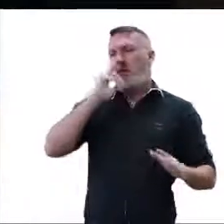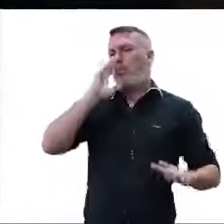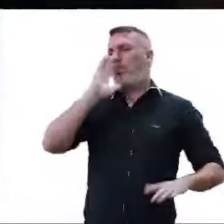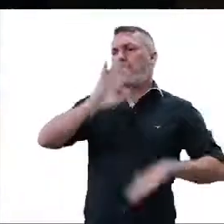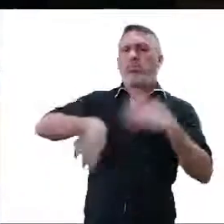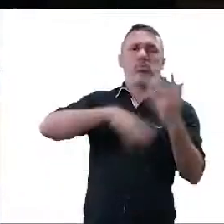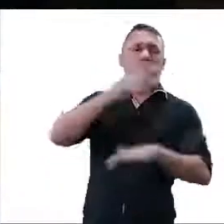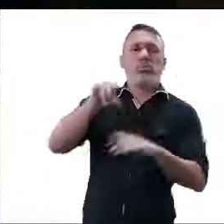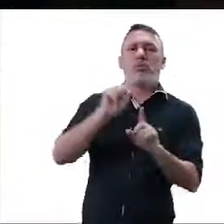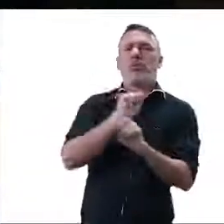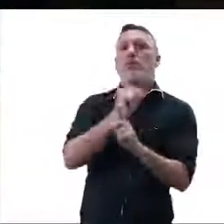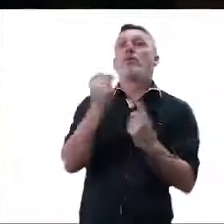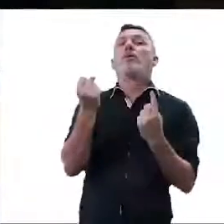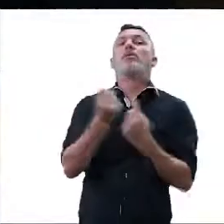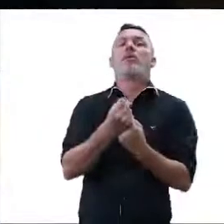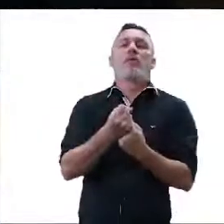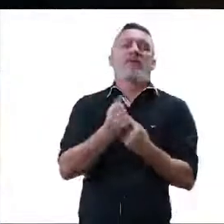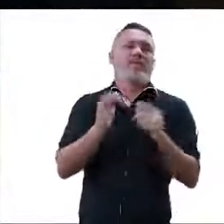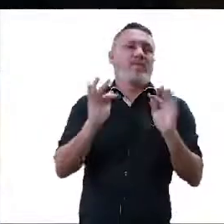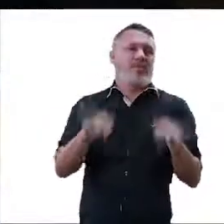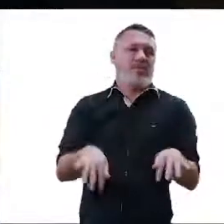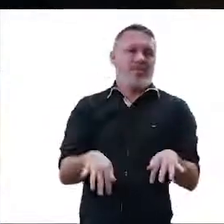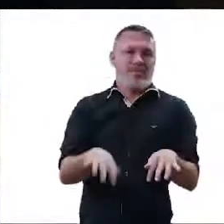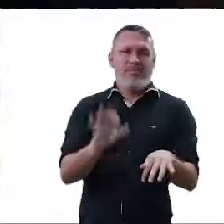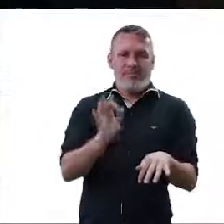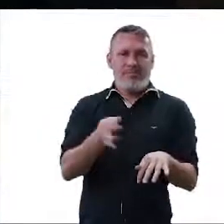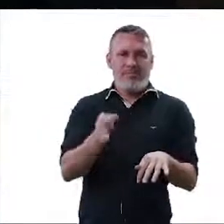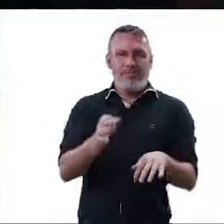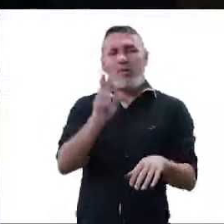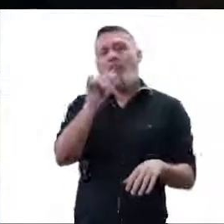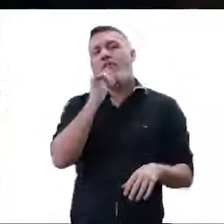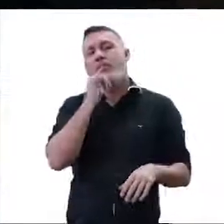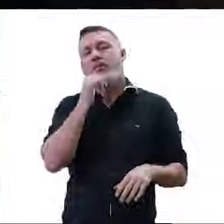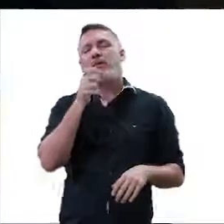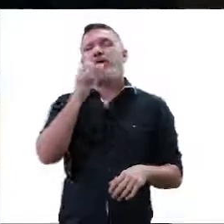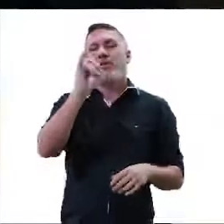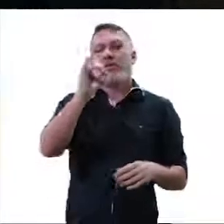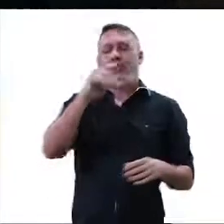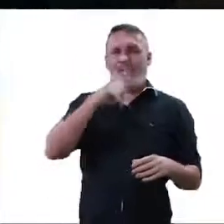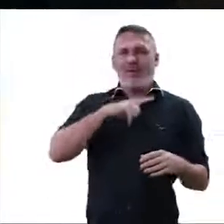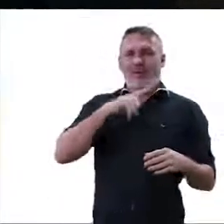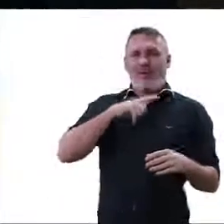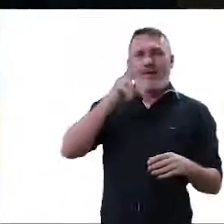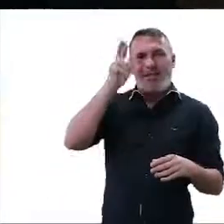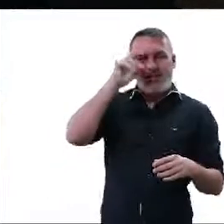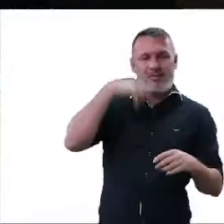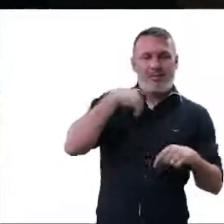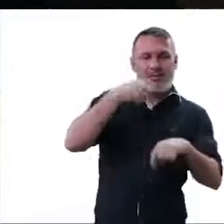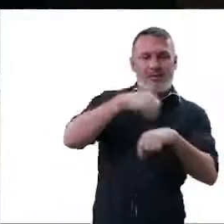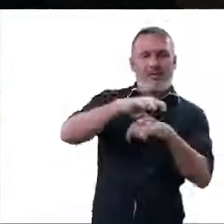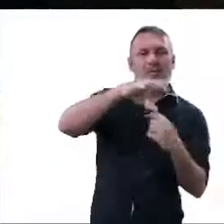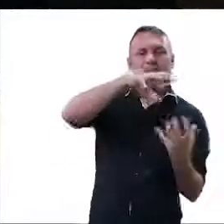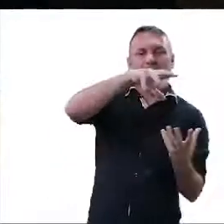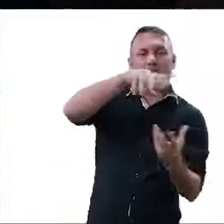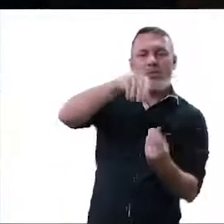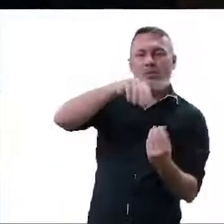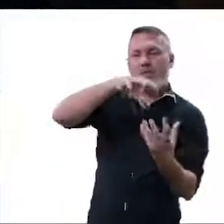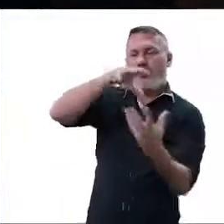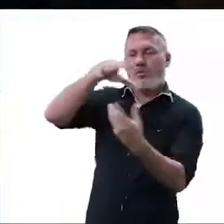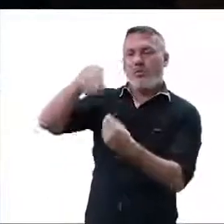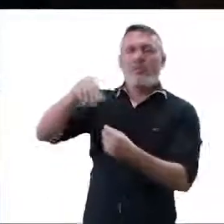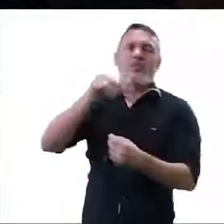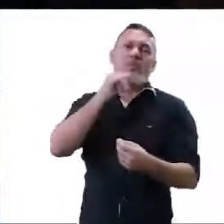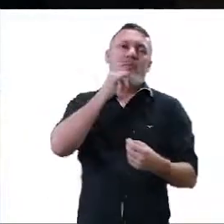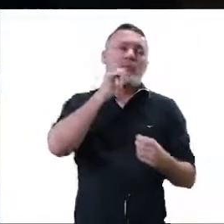dessa sociedade, tá? É como se, por exemplo, a Terra, dentro daquilo que a gente tinha colocado como exemplo do sistema solar, a